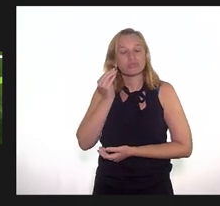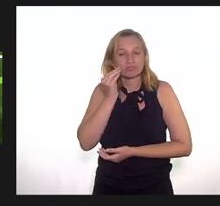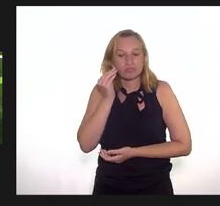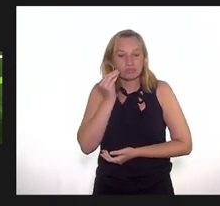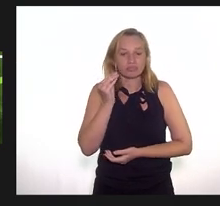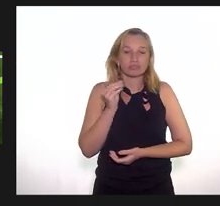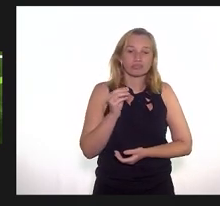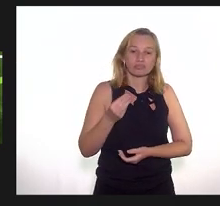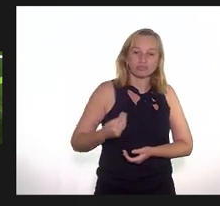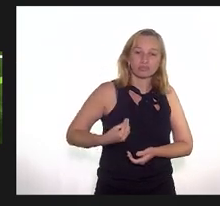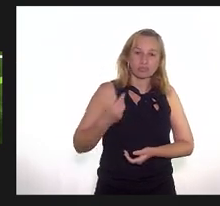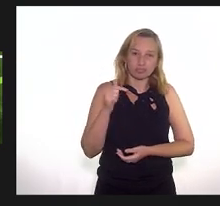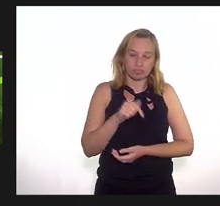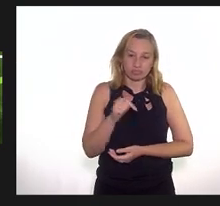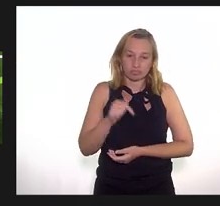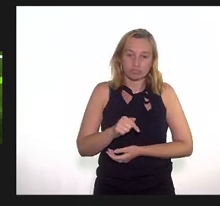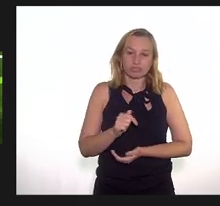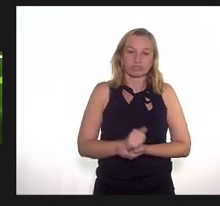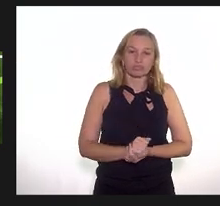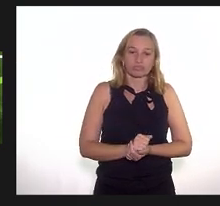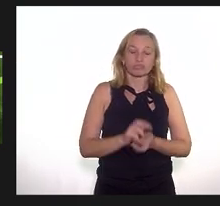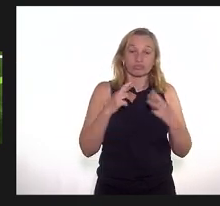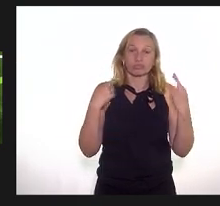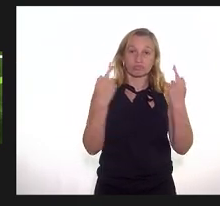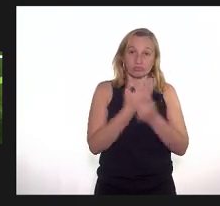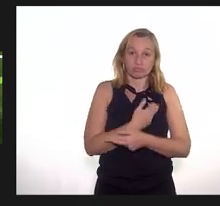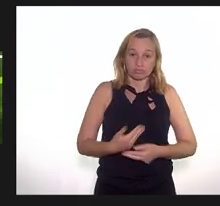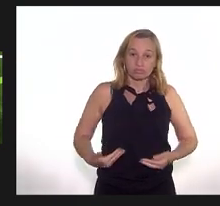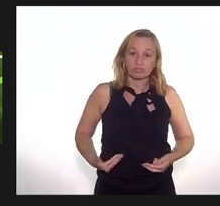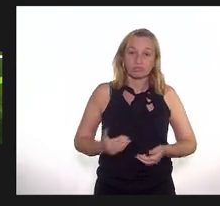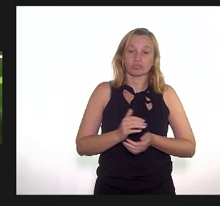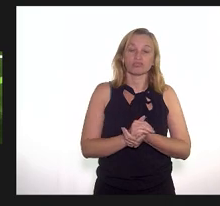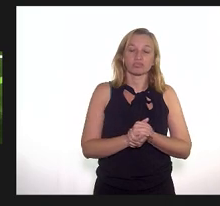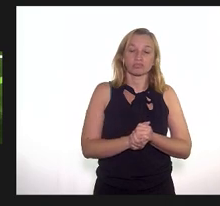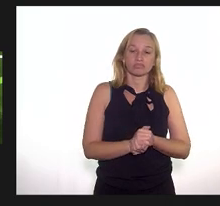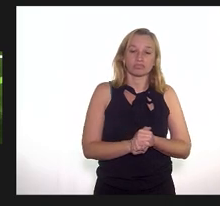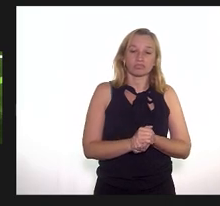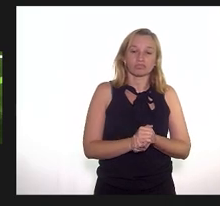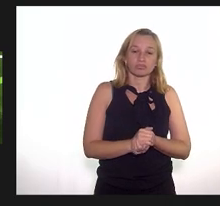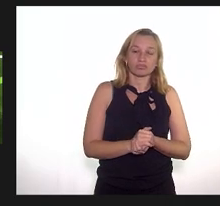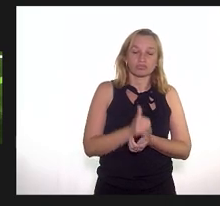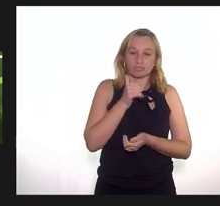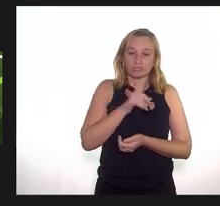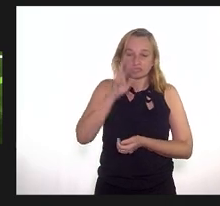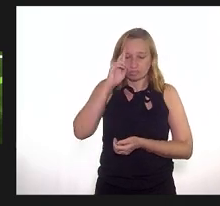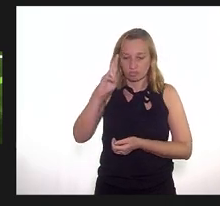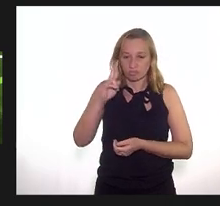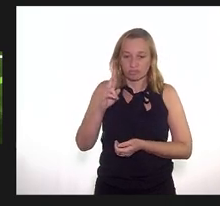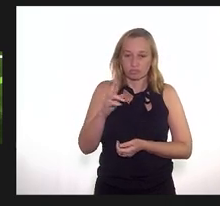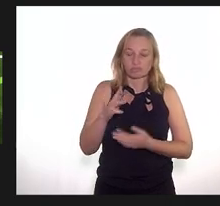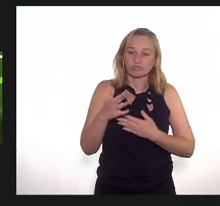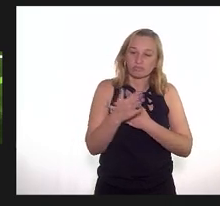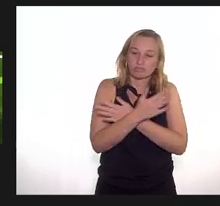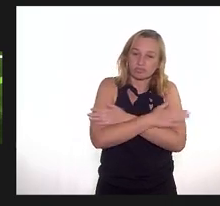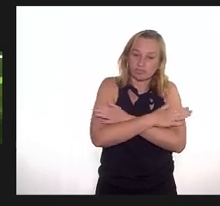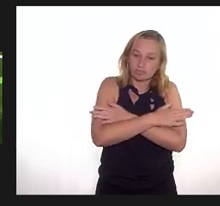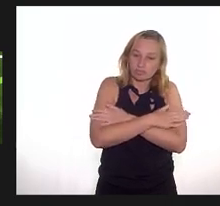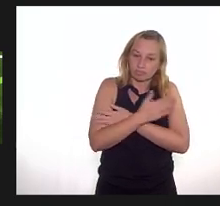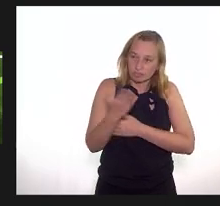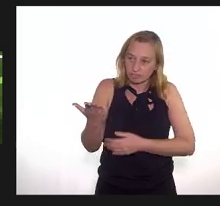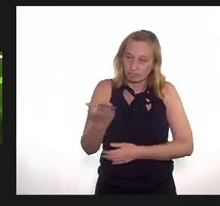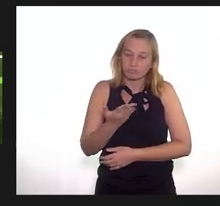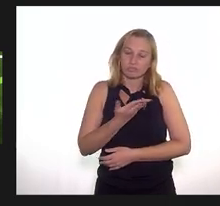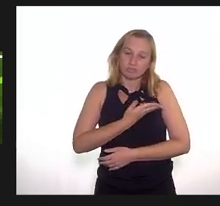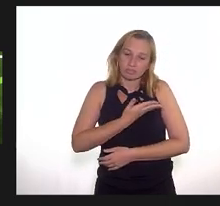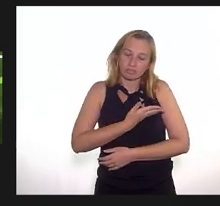participar dessa audiência presidida pela senhora, que eu tenho um grande respeito, um grande apreço pela responsabilidade